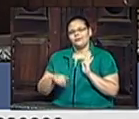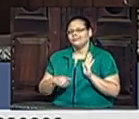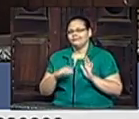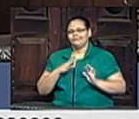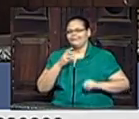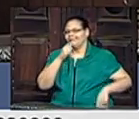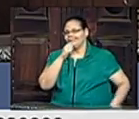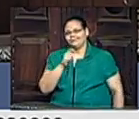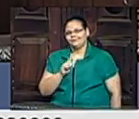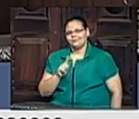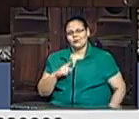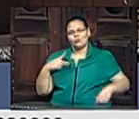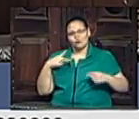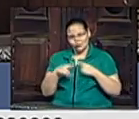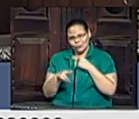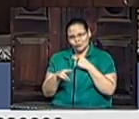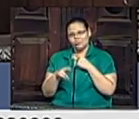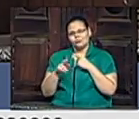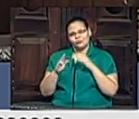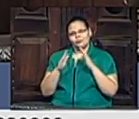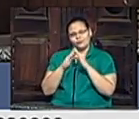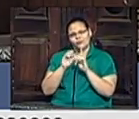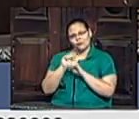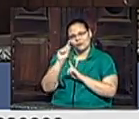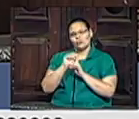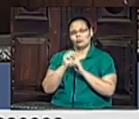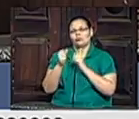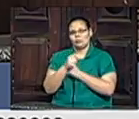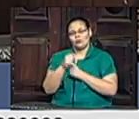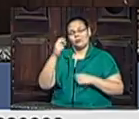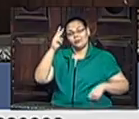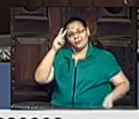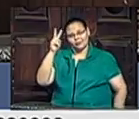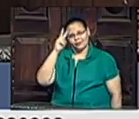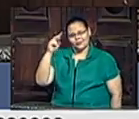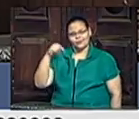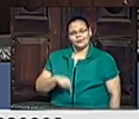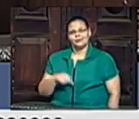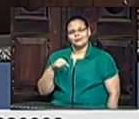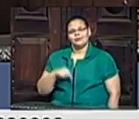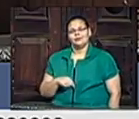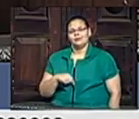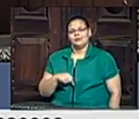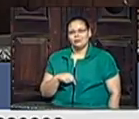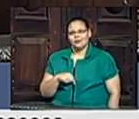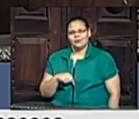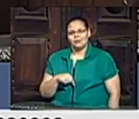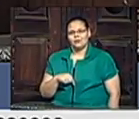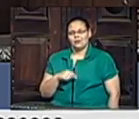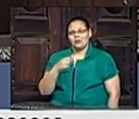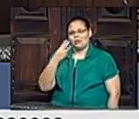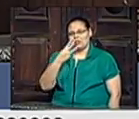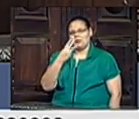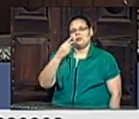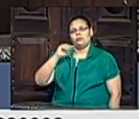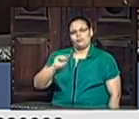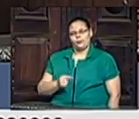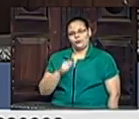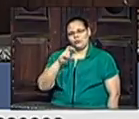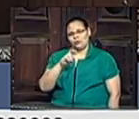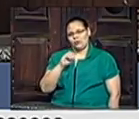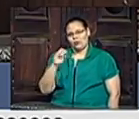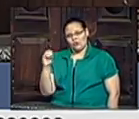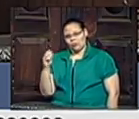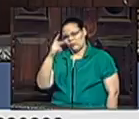covardias. Cortou o aluguel social. Eu quero lembrar aqui que pelo menos, deputado Valdec, pelo menos 3.500